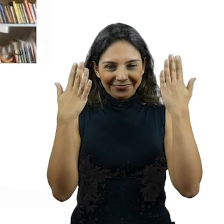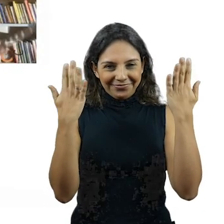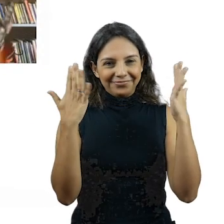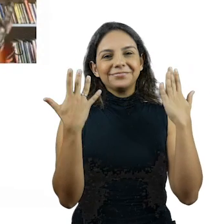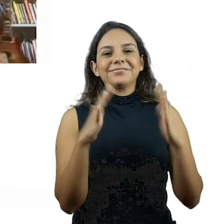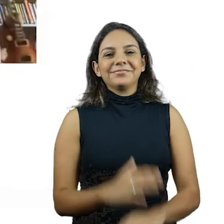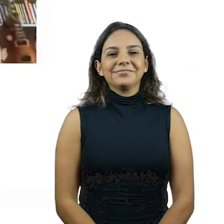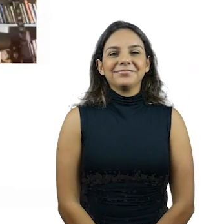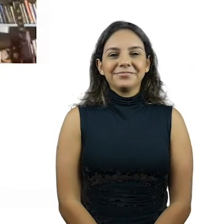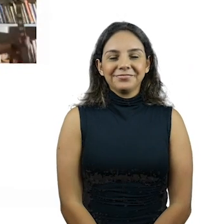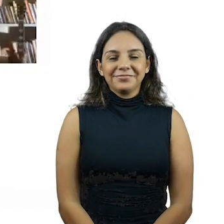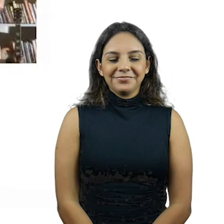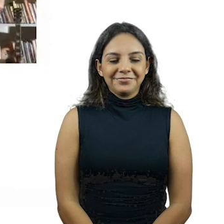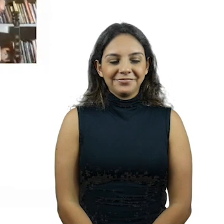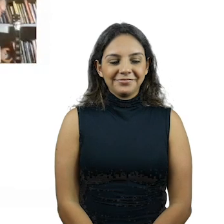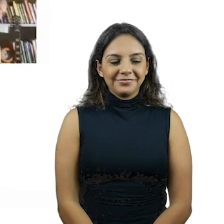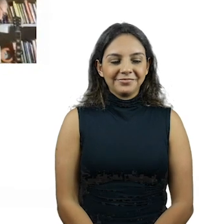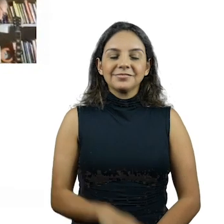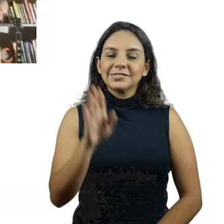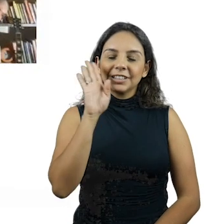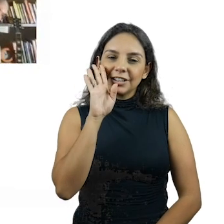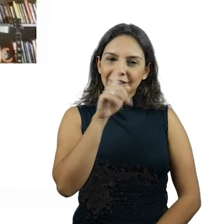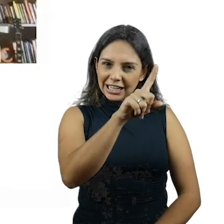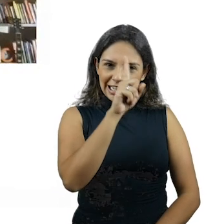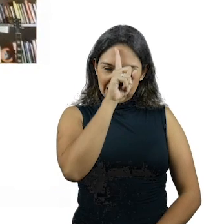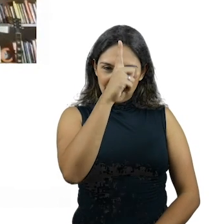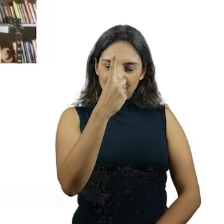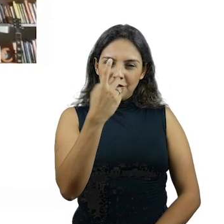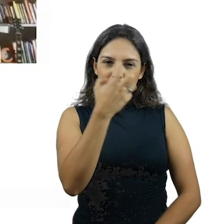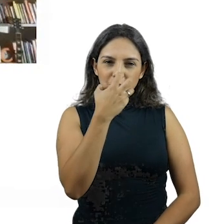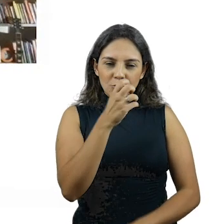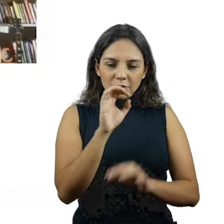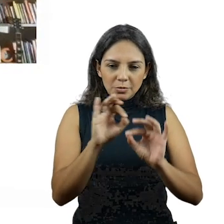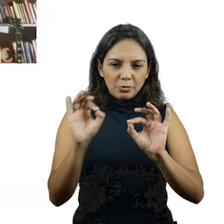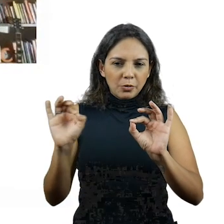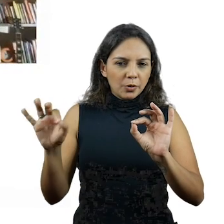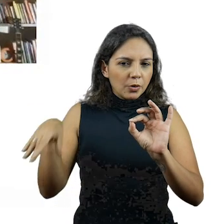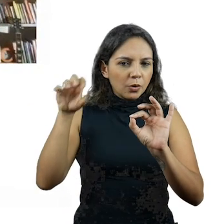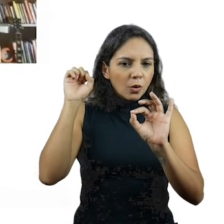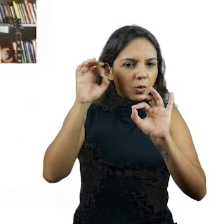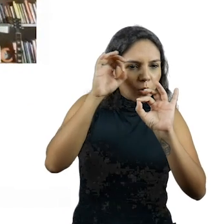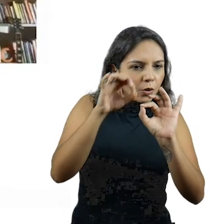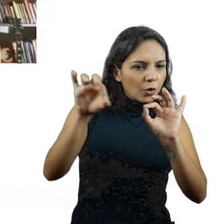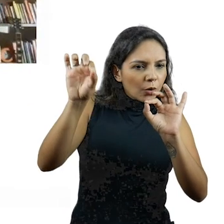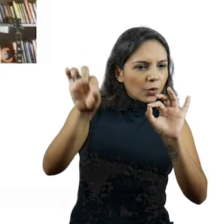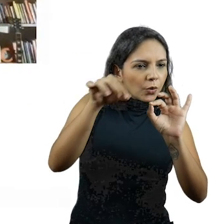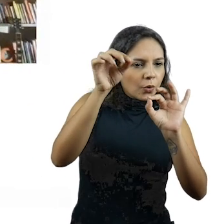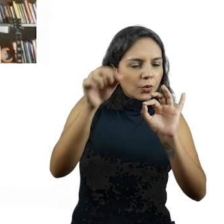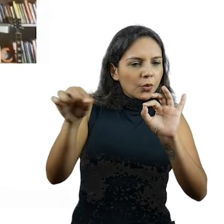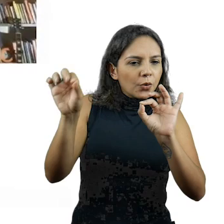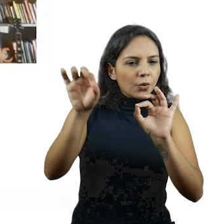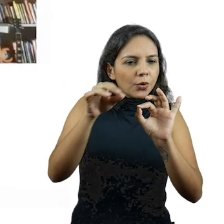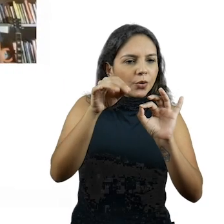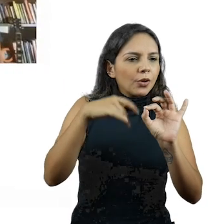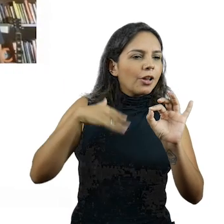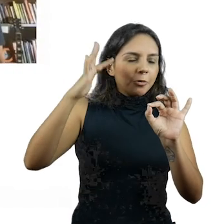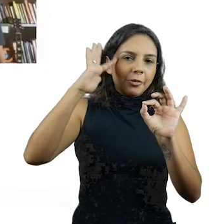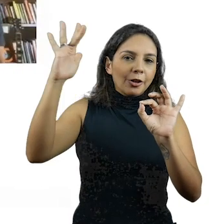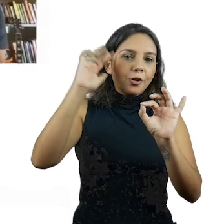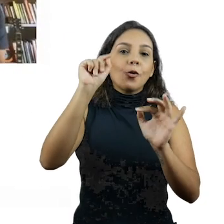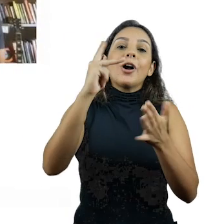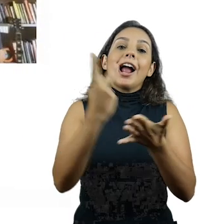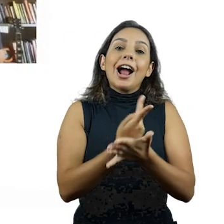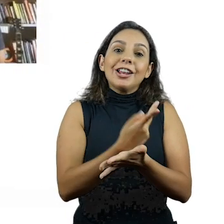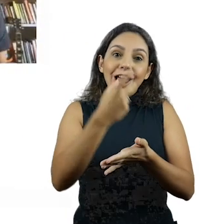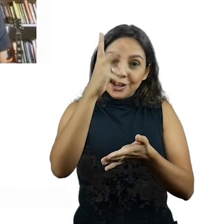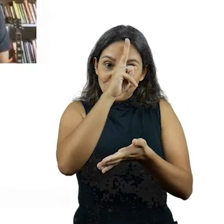Legal. É legal, você cria uma sequência melódica, né? Eu fico imaginando, quando você estava tocando, eu fiquei imaginando o que